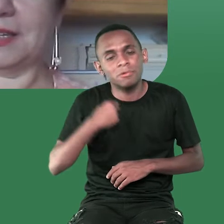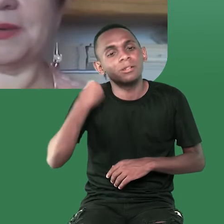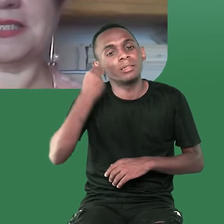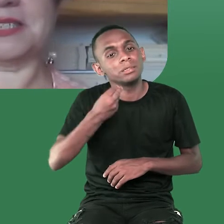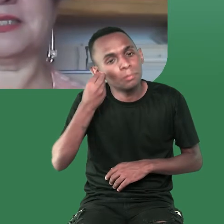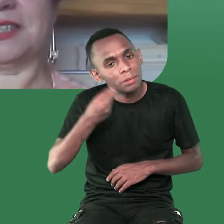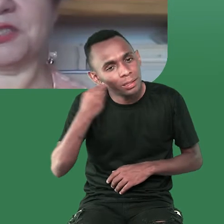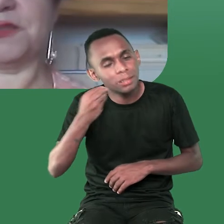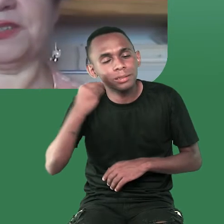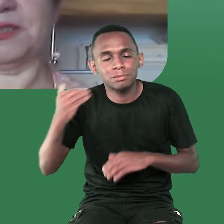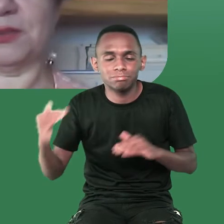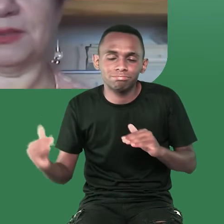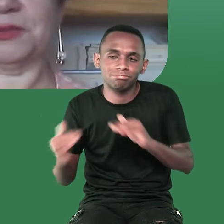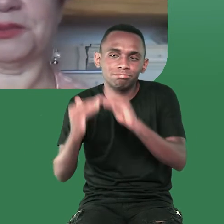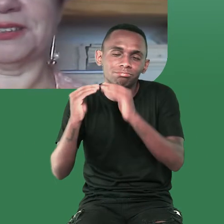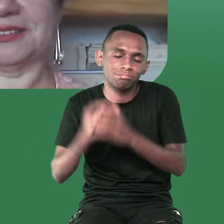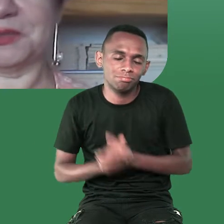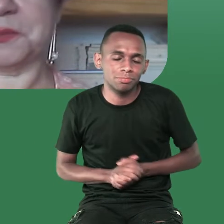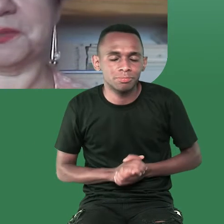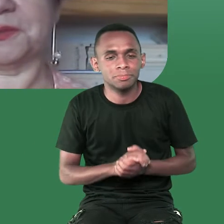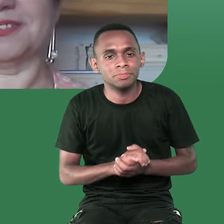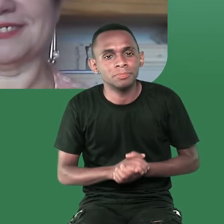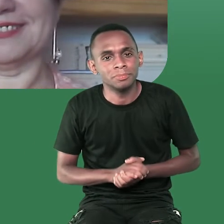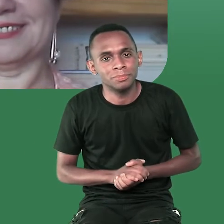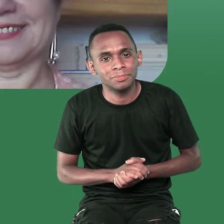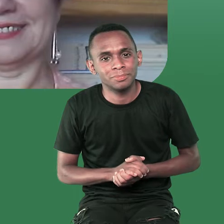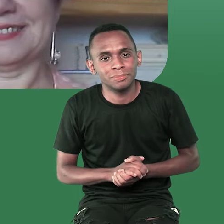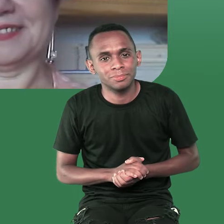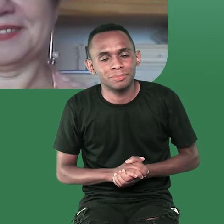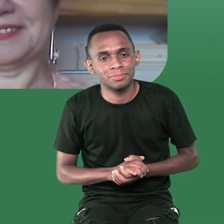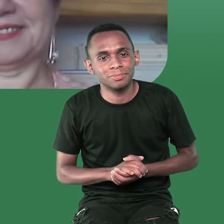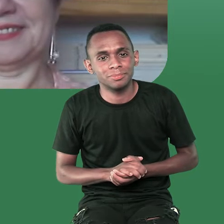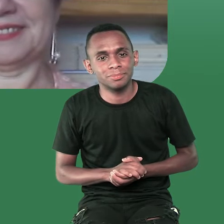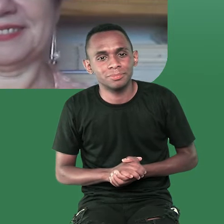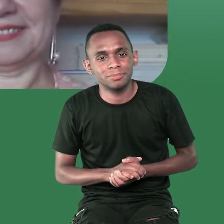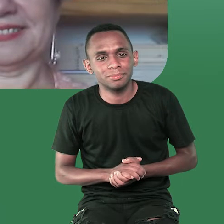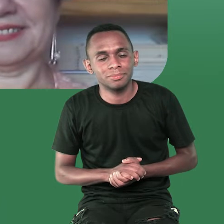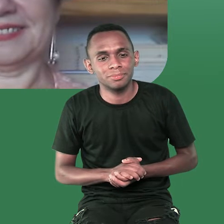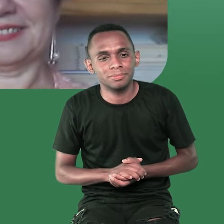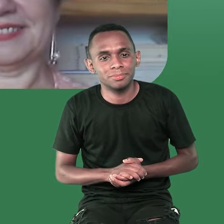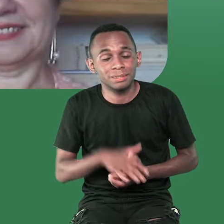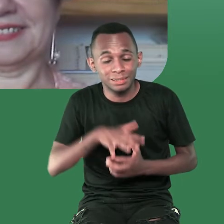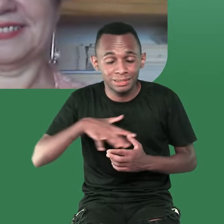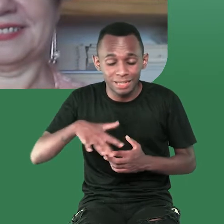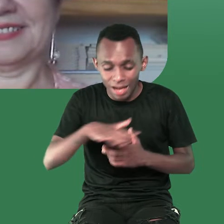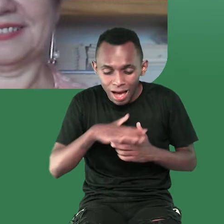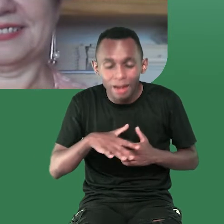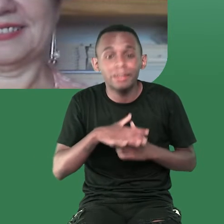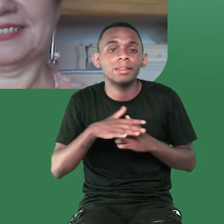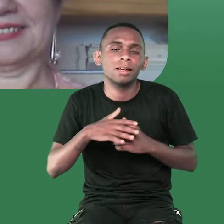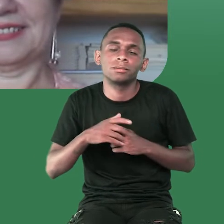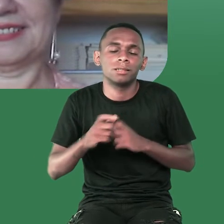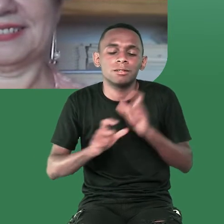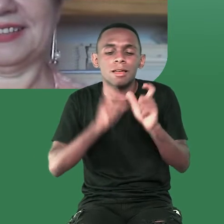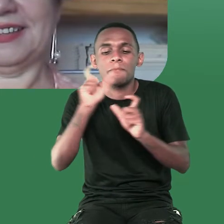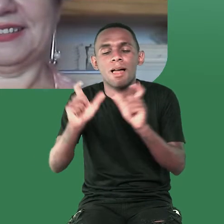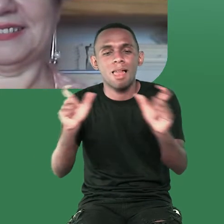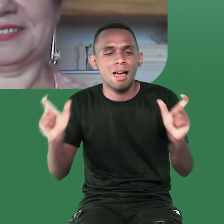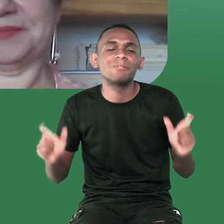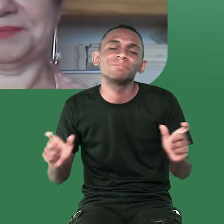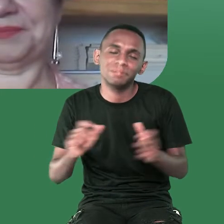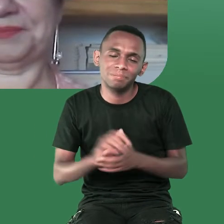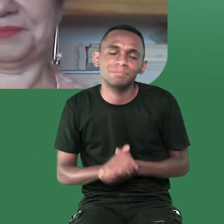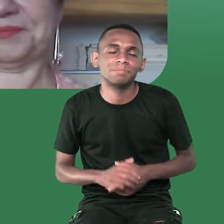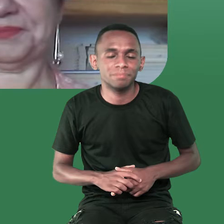delas, é a que mais se identifica com a autora, comigo. Nesse mundo, assim, das palavras, né?